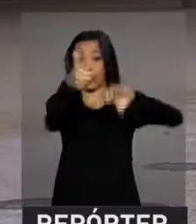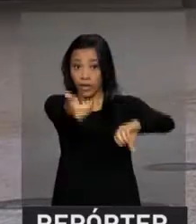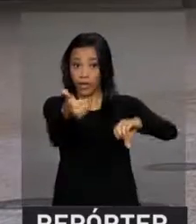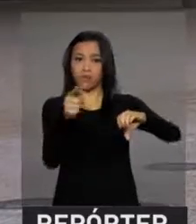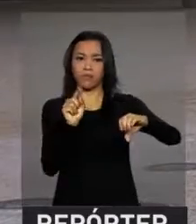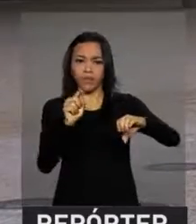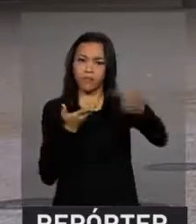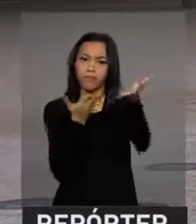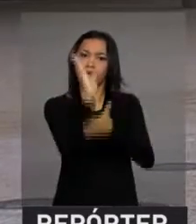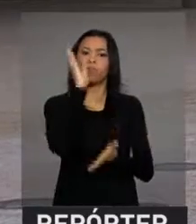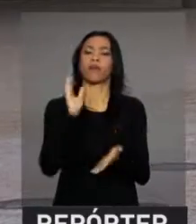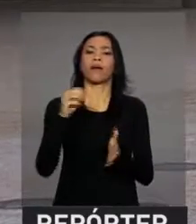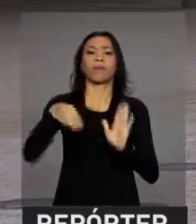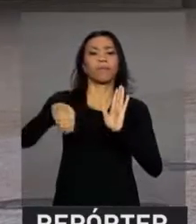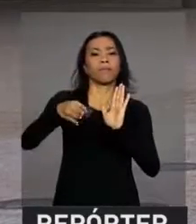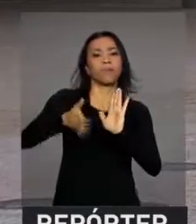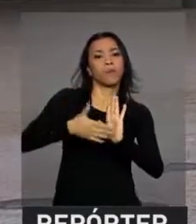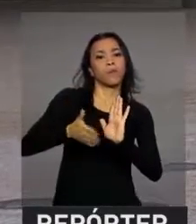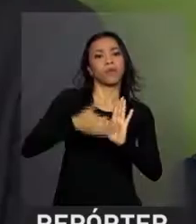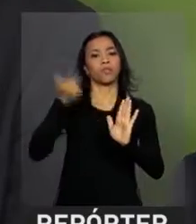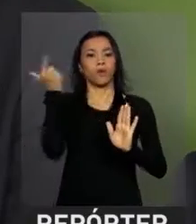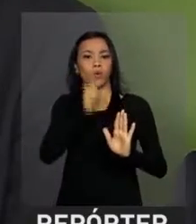para a recuperação do país.